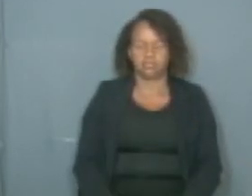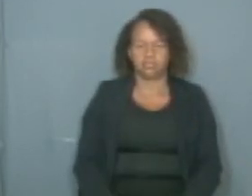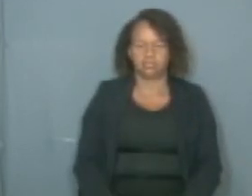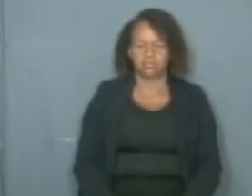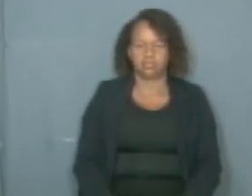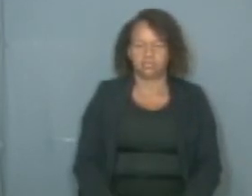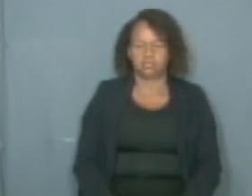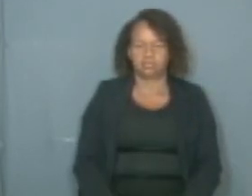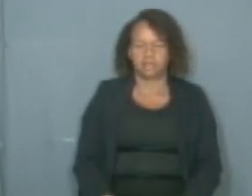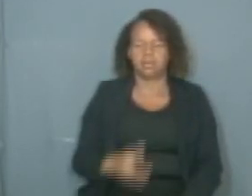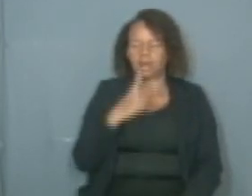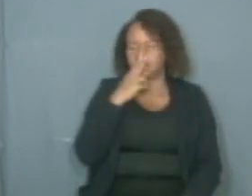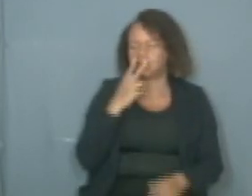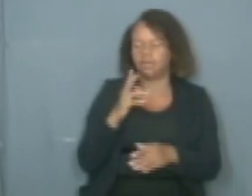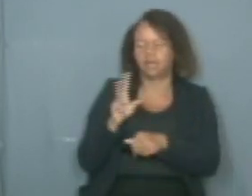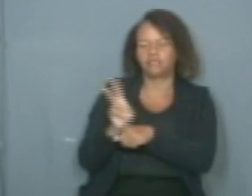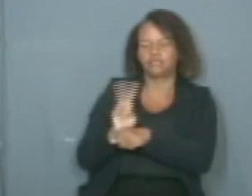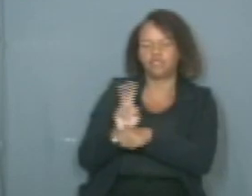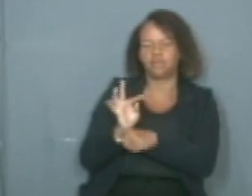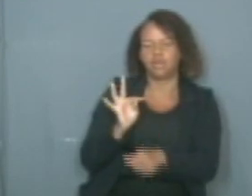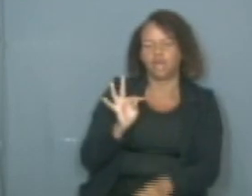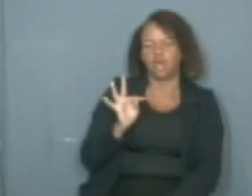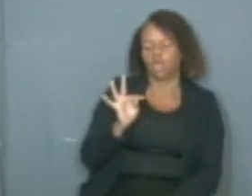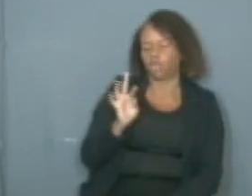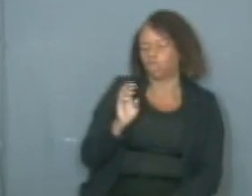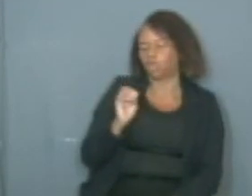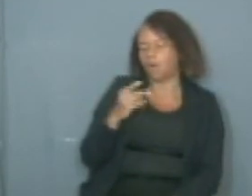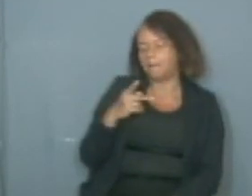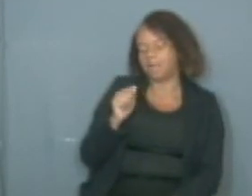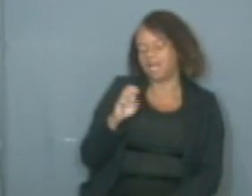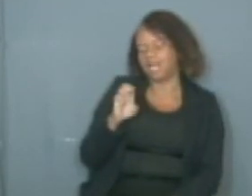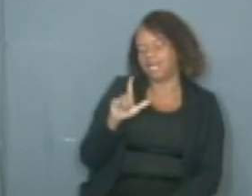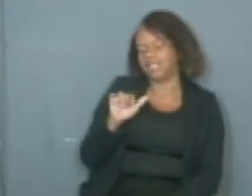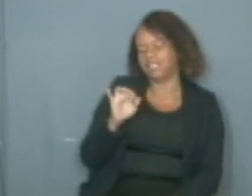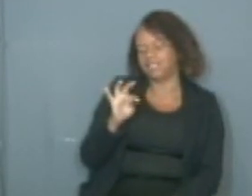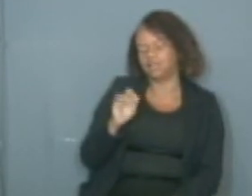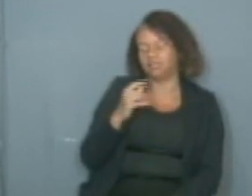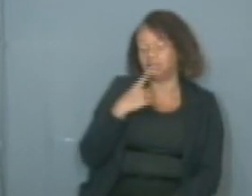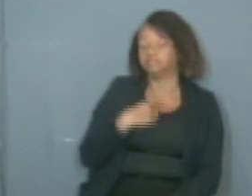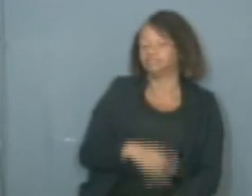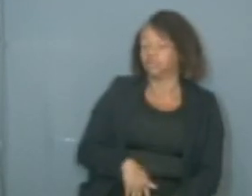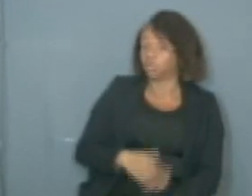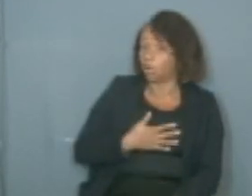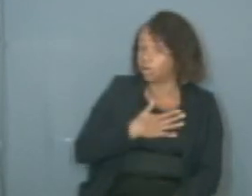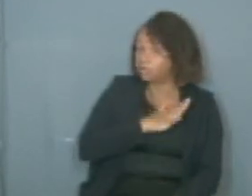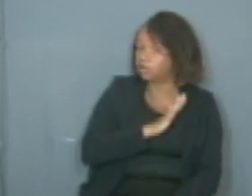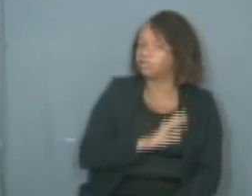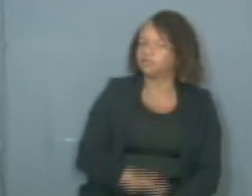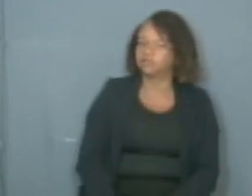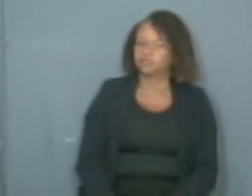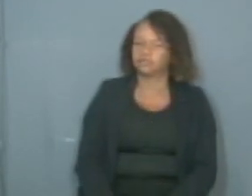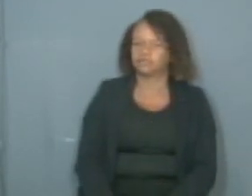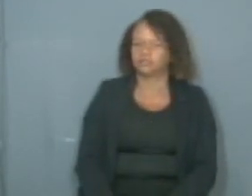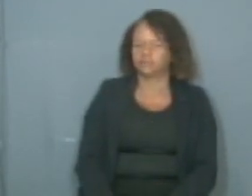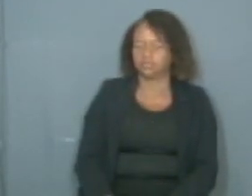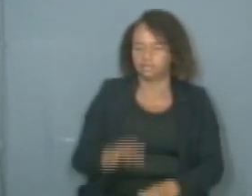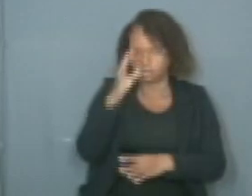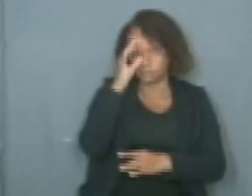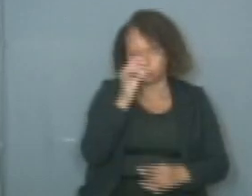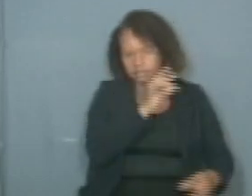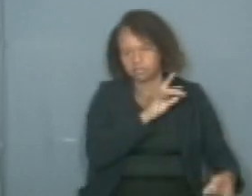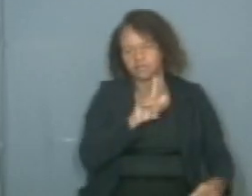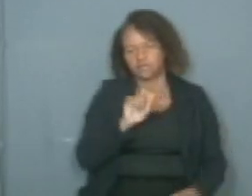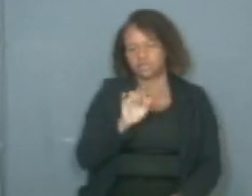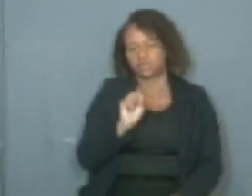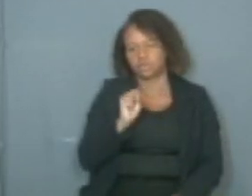Tem aqui aquele filme Tropa de Elite, né, que o cara fala, vai feder. Vai feder. Vereador Gilson Machado Filho, eu concedo uma parte.